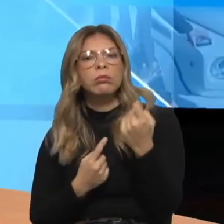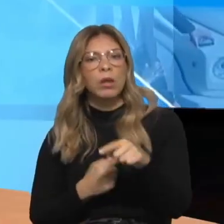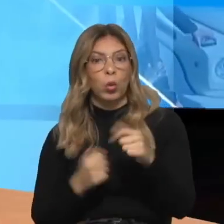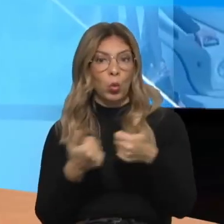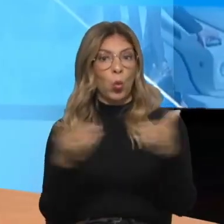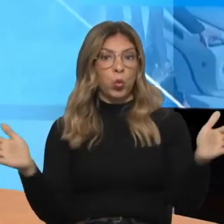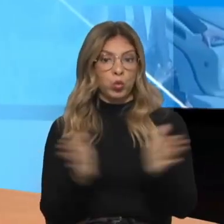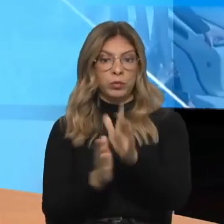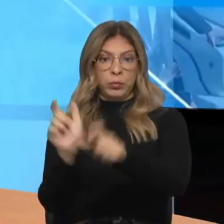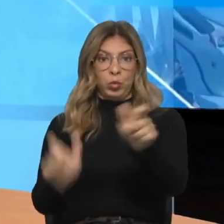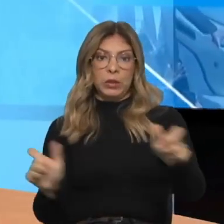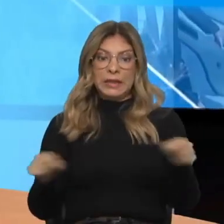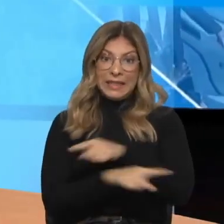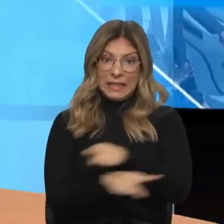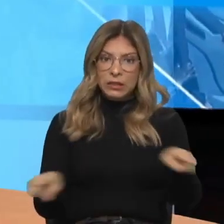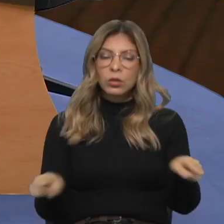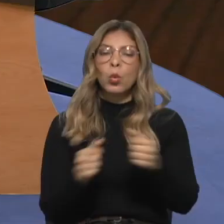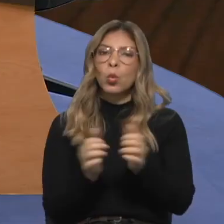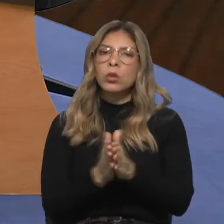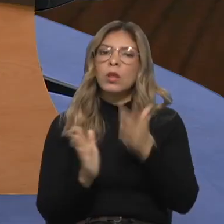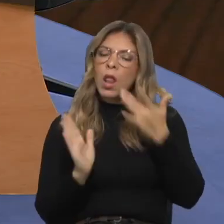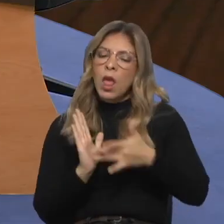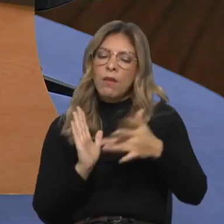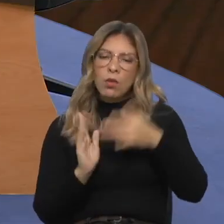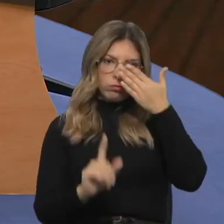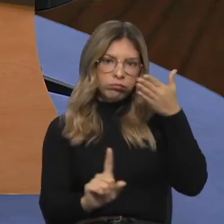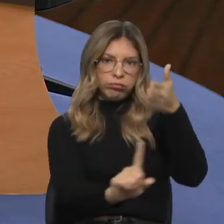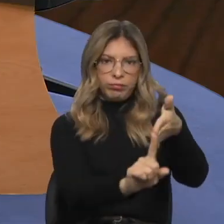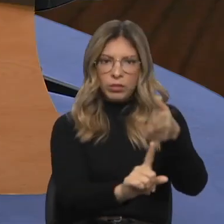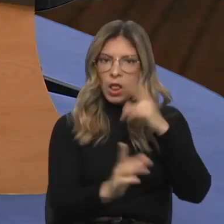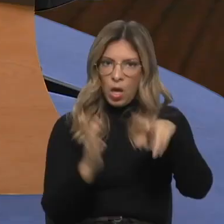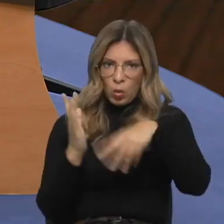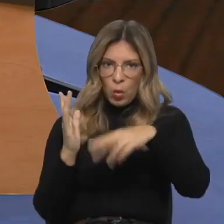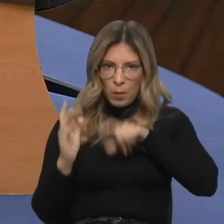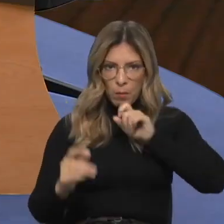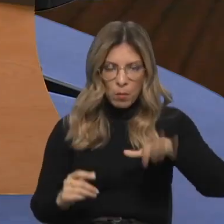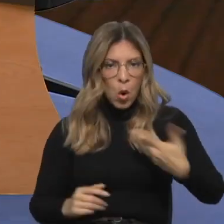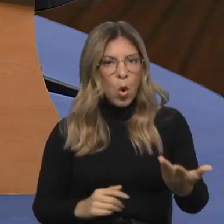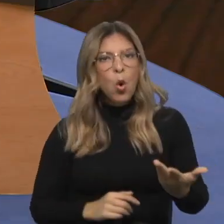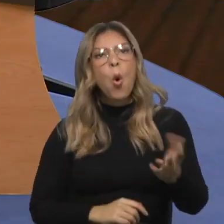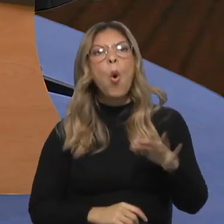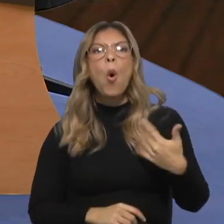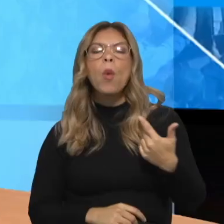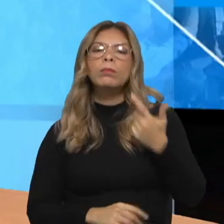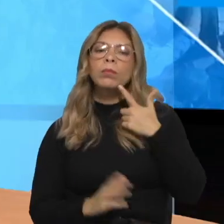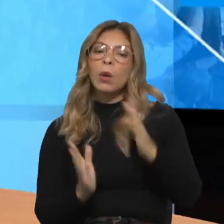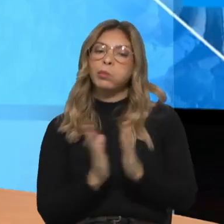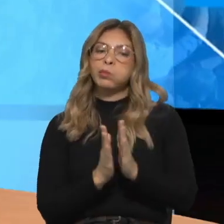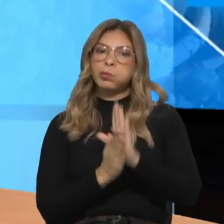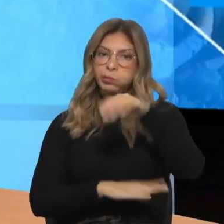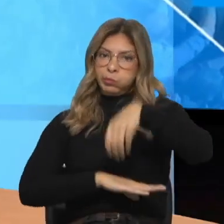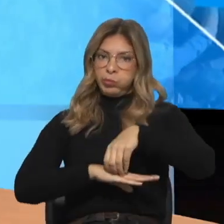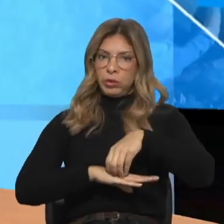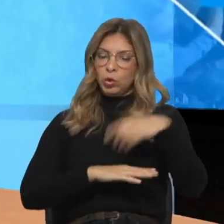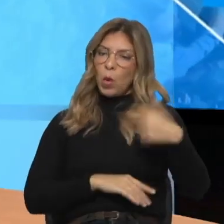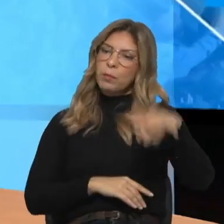estes, se para todos estes este livro é dirigido e podemos imaginar não só a Igreja, mas a sociedade